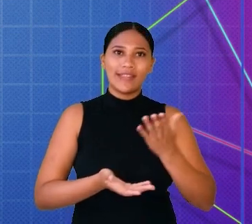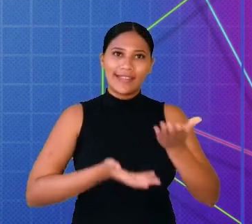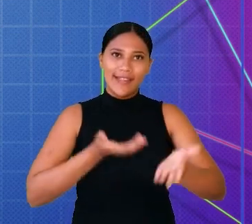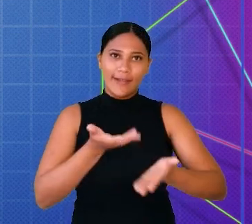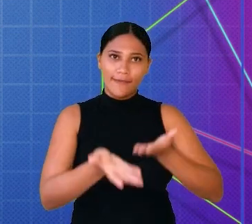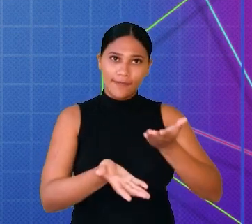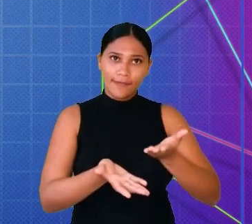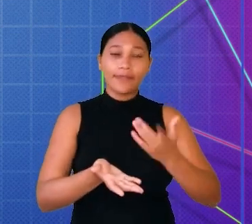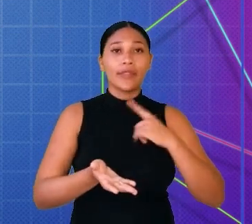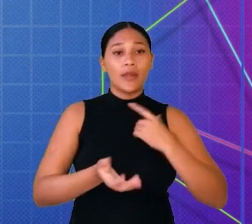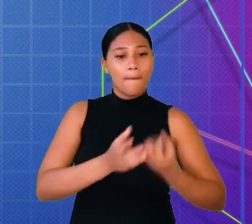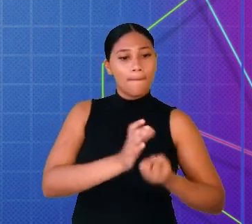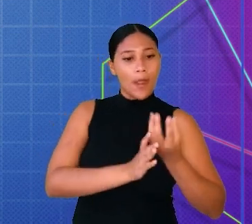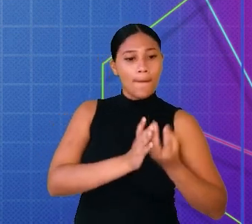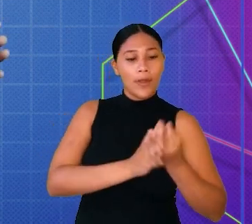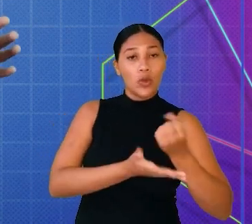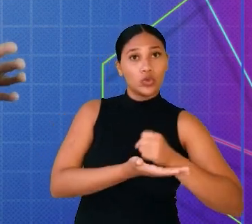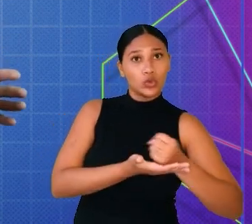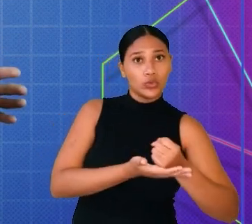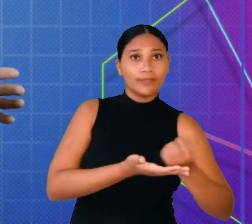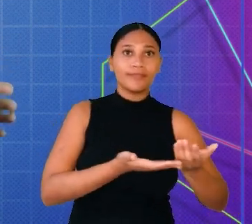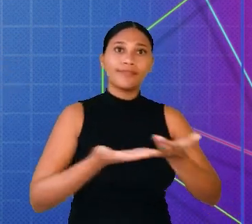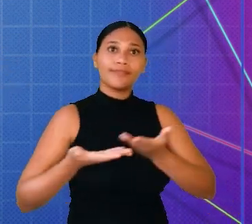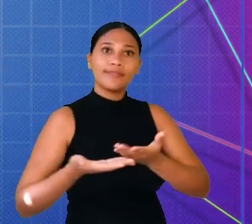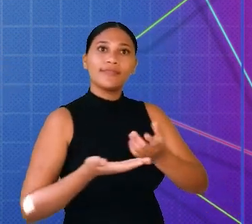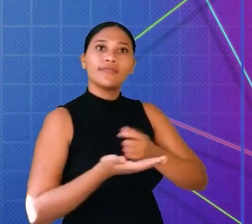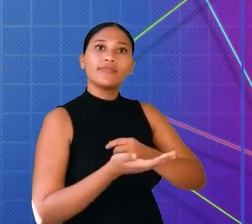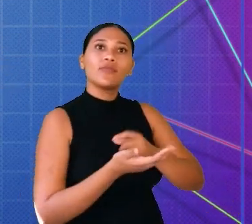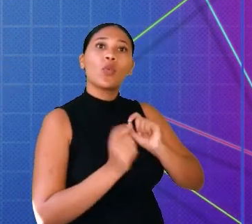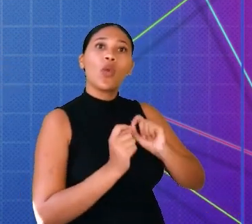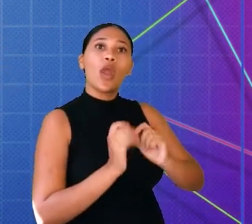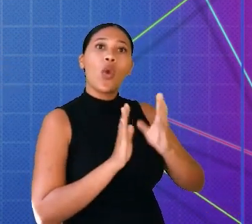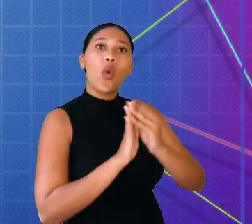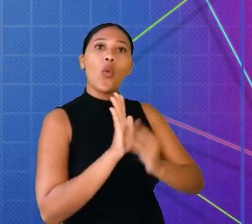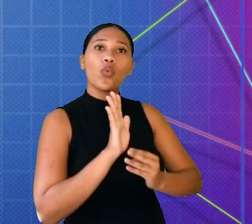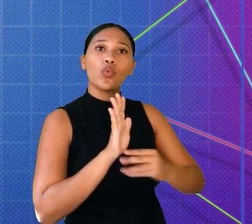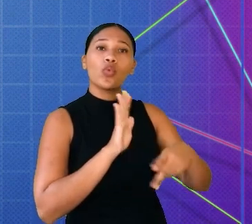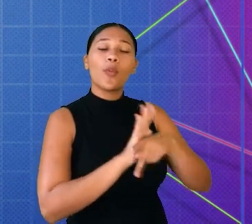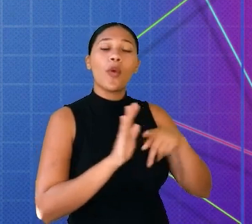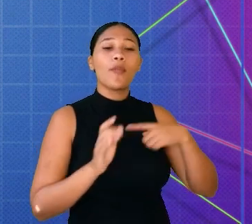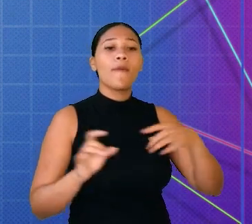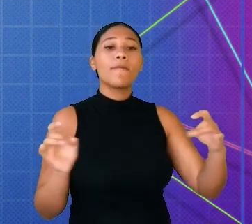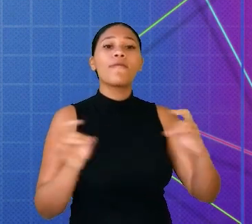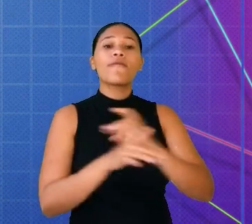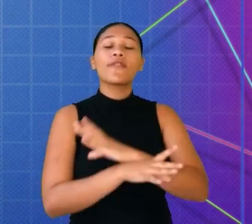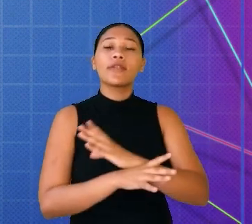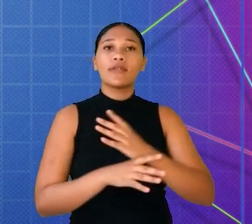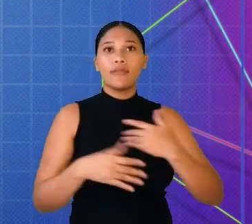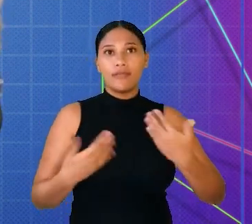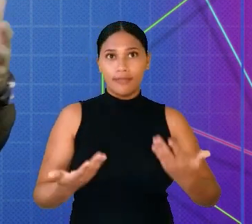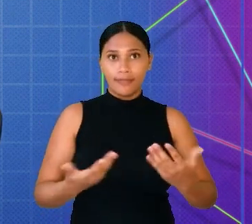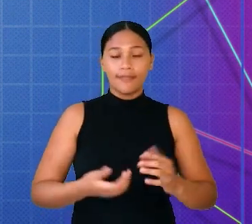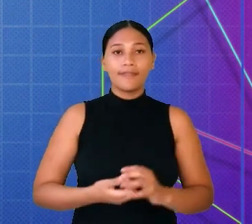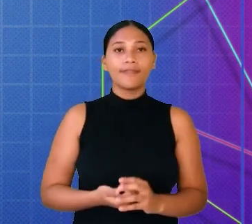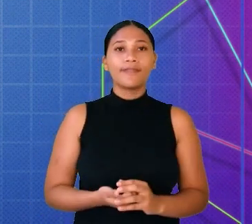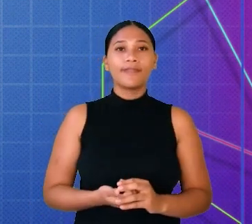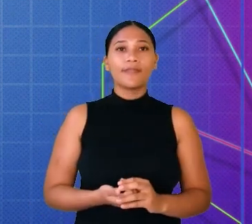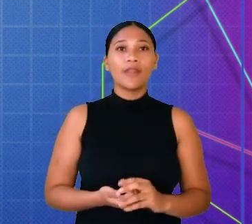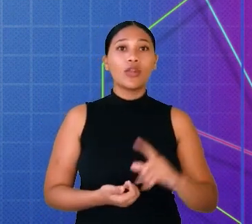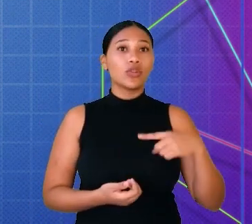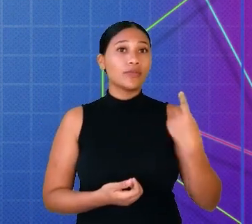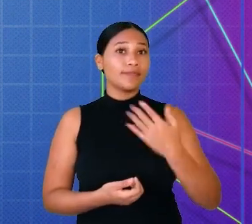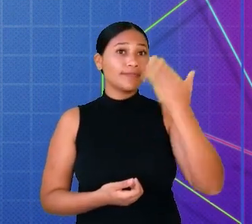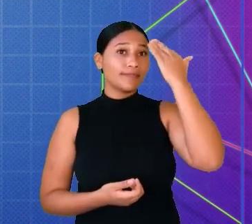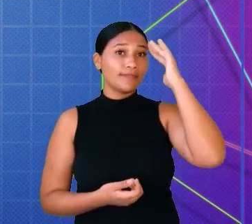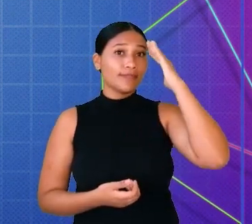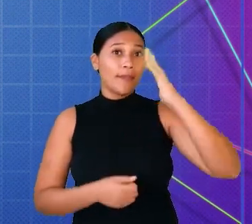serviços. Respectivamente, de um lado estão os produtores dos jogos e de outro estão os criadores de conteúdo do produto final da fabricação.